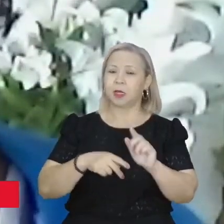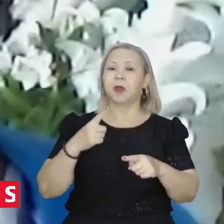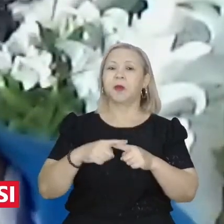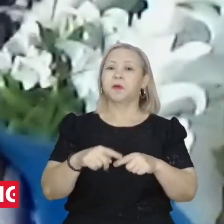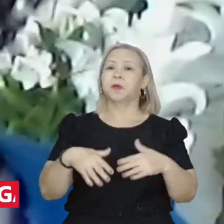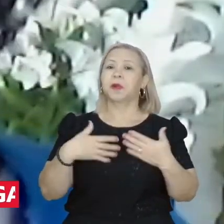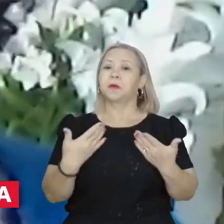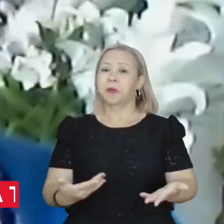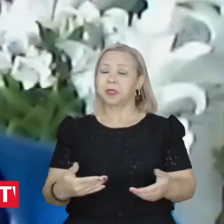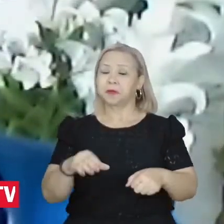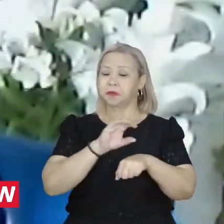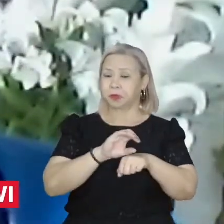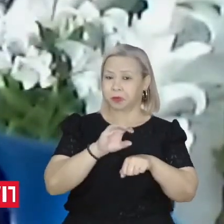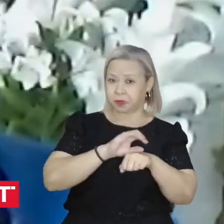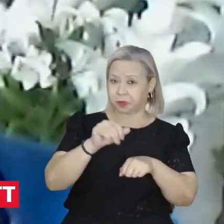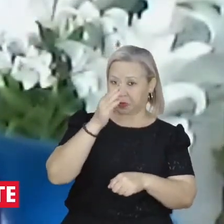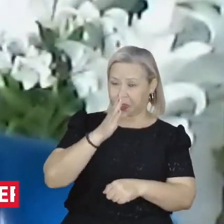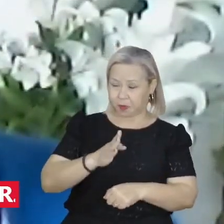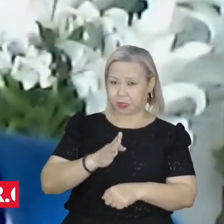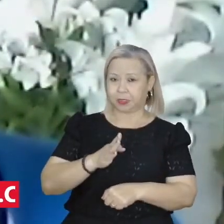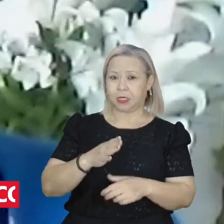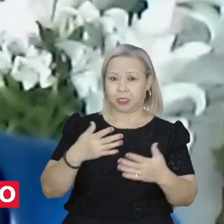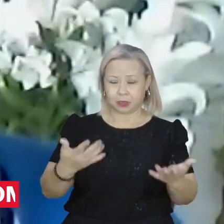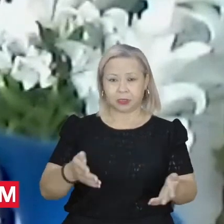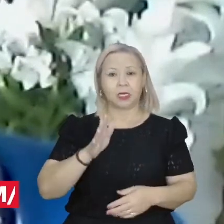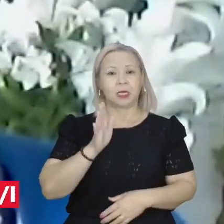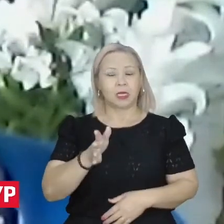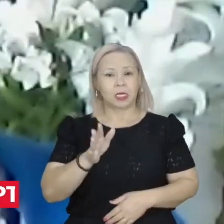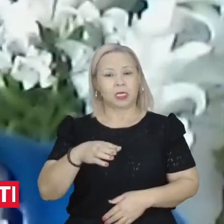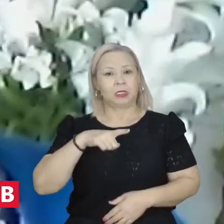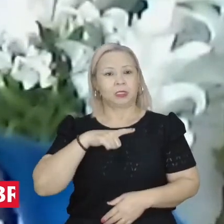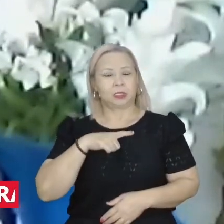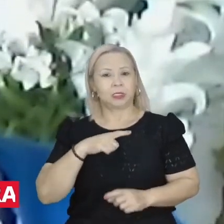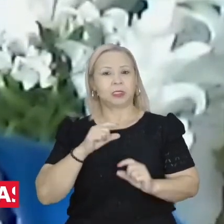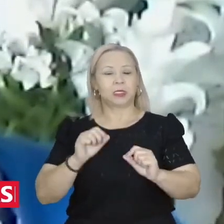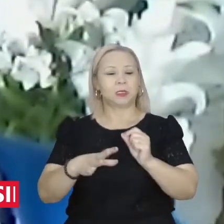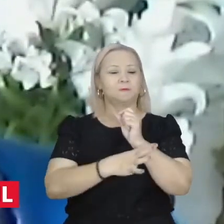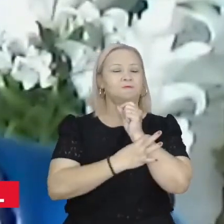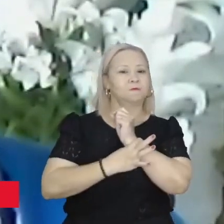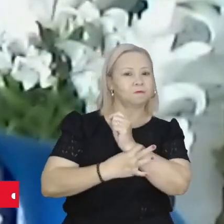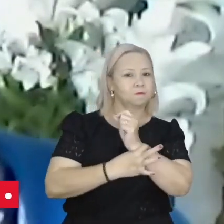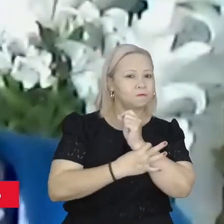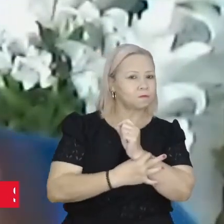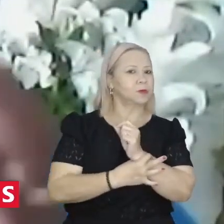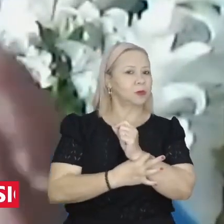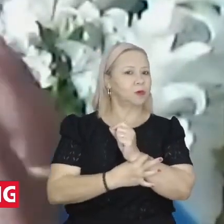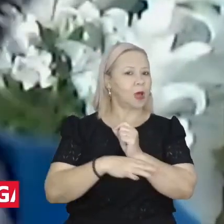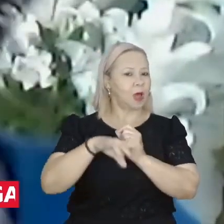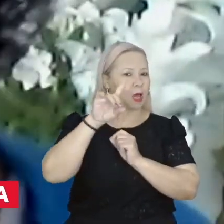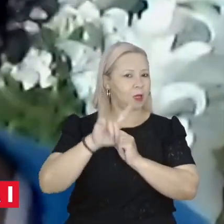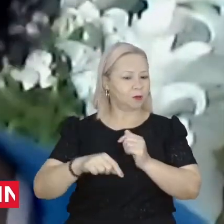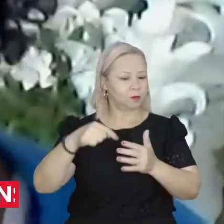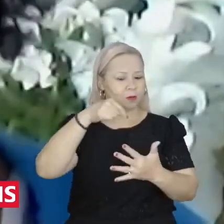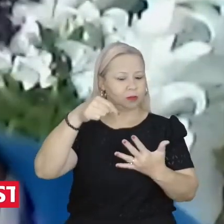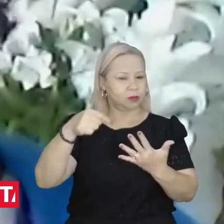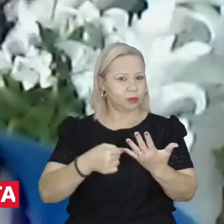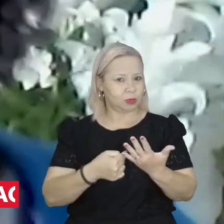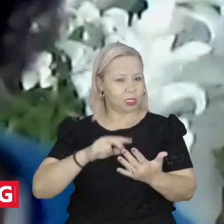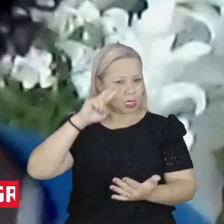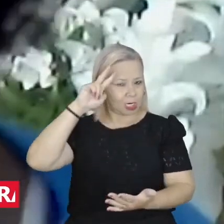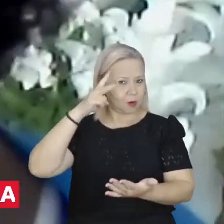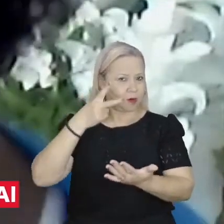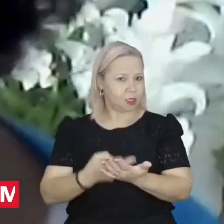Benedita da Silva foi a relatora da PEC das domésticas na Câmara dos Deputados. A deputada comentou os avanços para a categoria